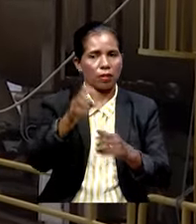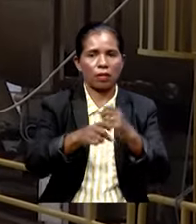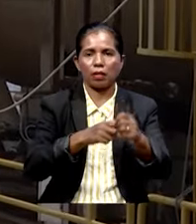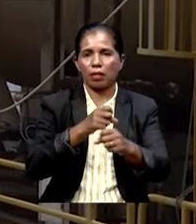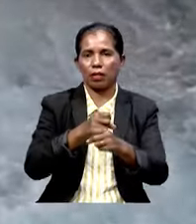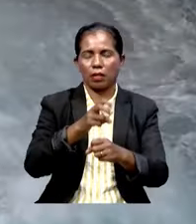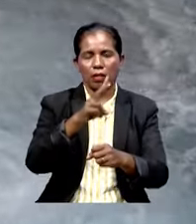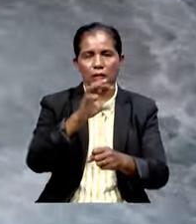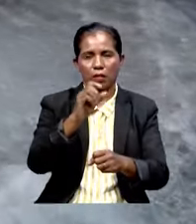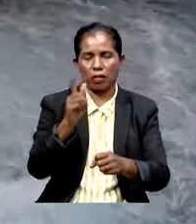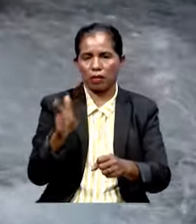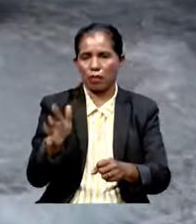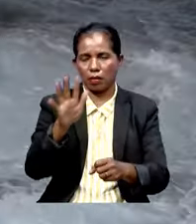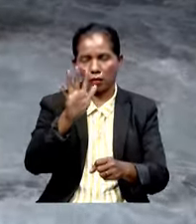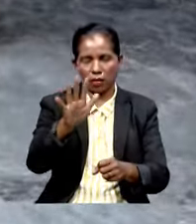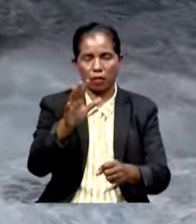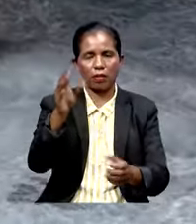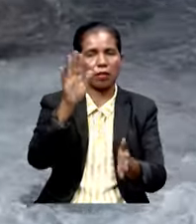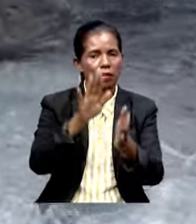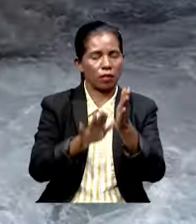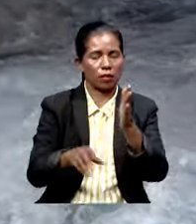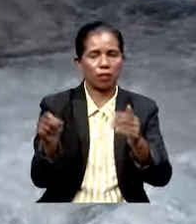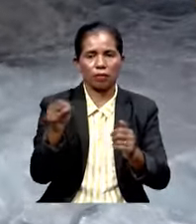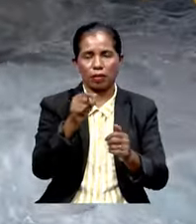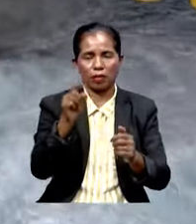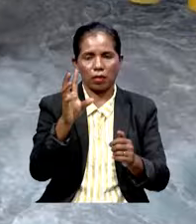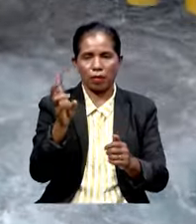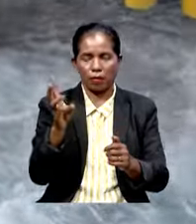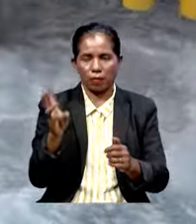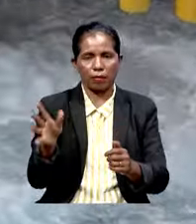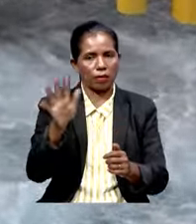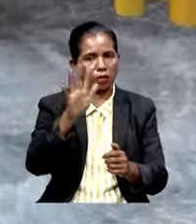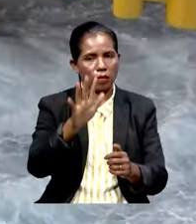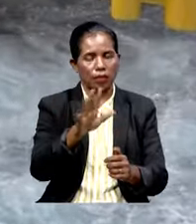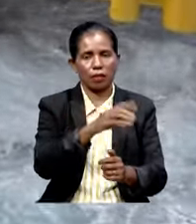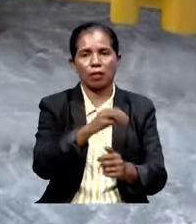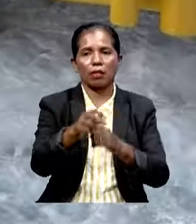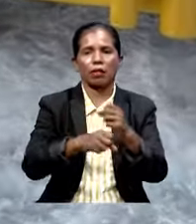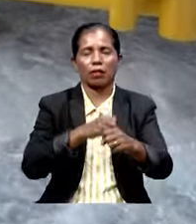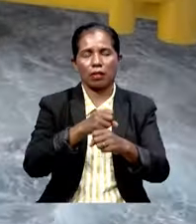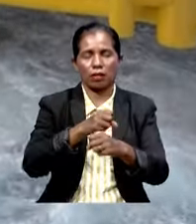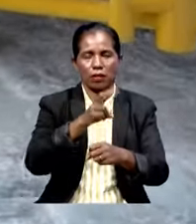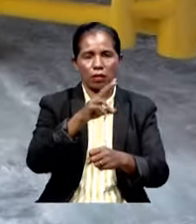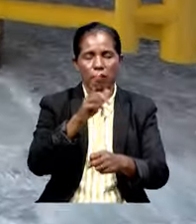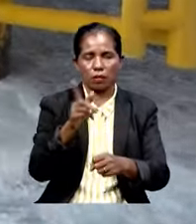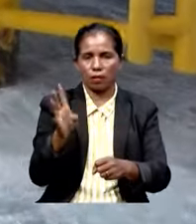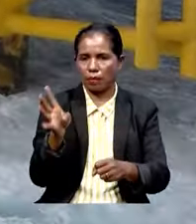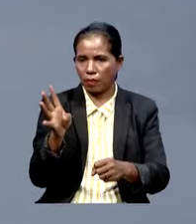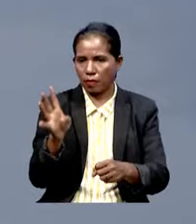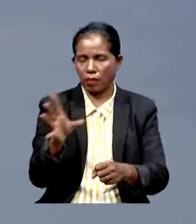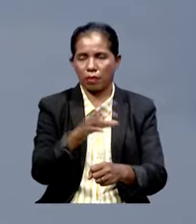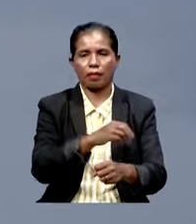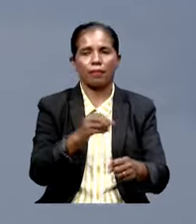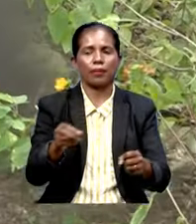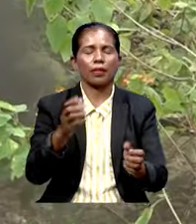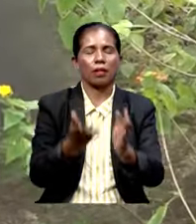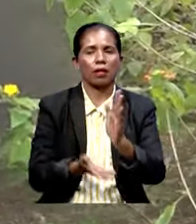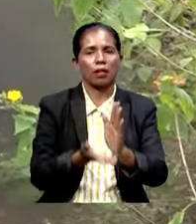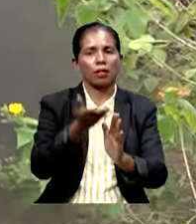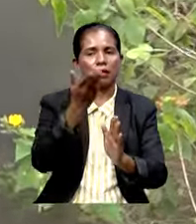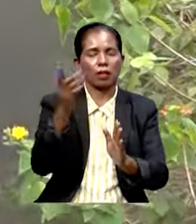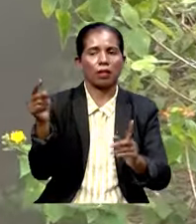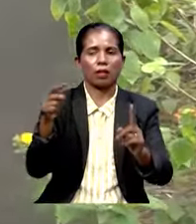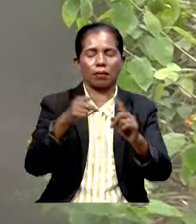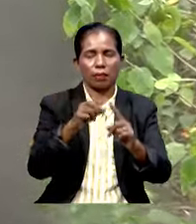rua tolonulu resin lima, se tun tamba por cento ne nulu resin lima, no i hatinan rihun rua hat nulu, redução se a 15%